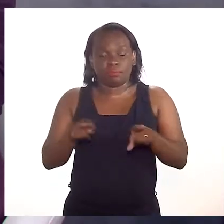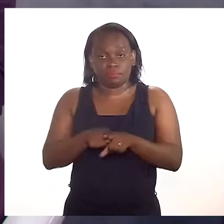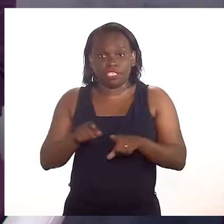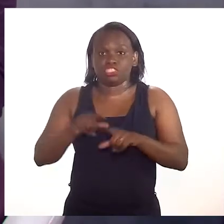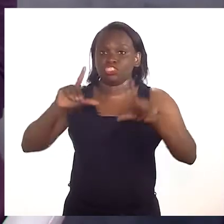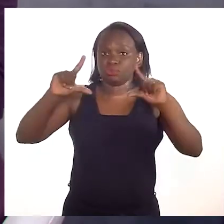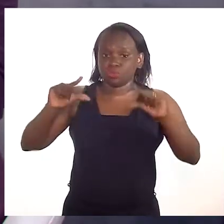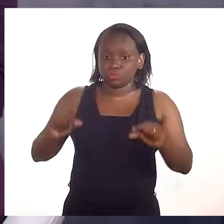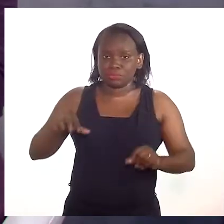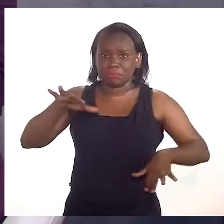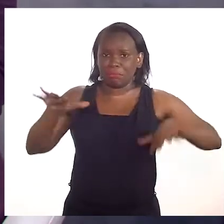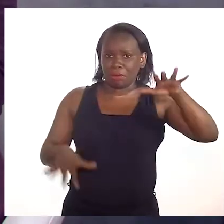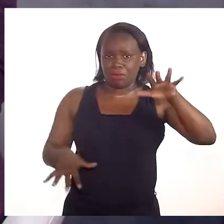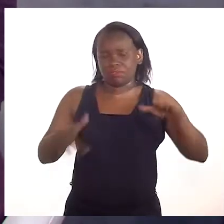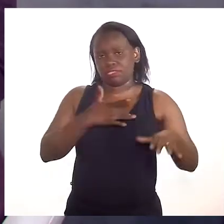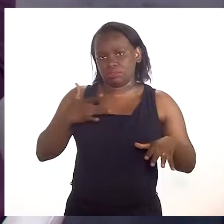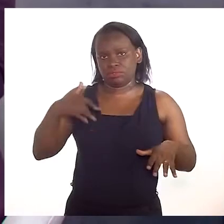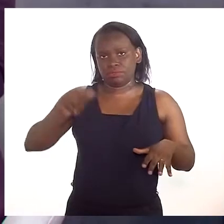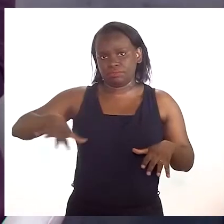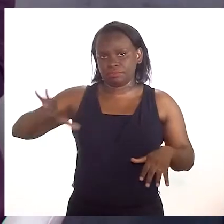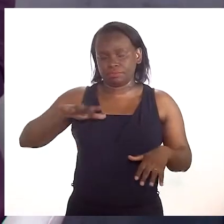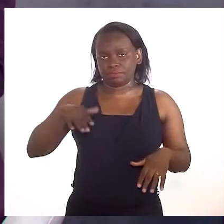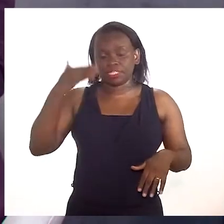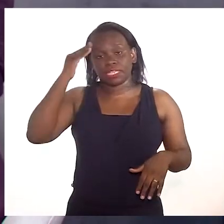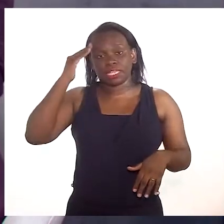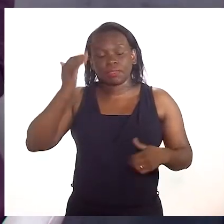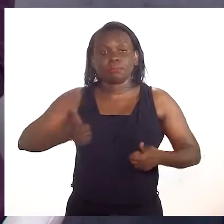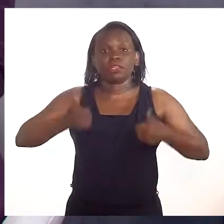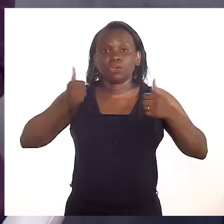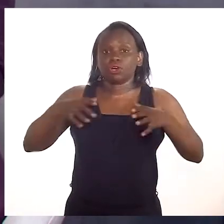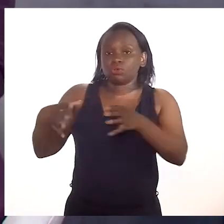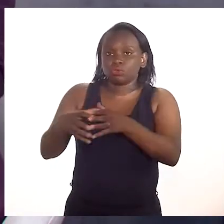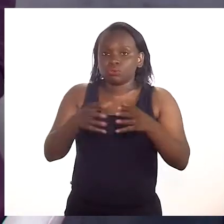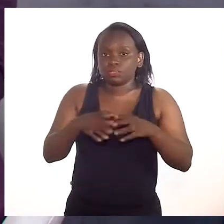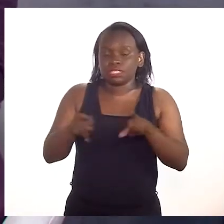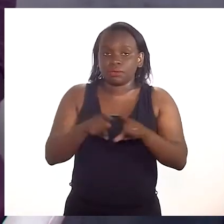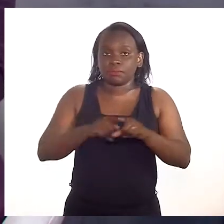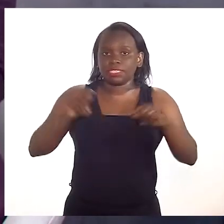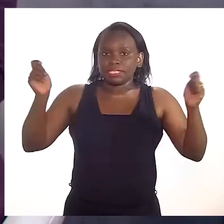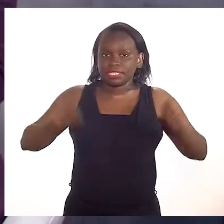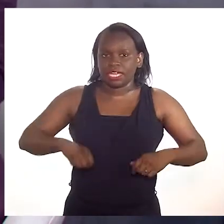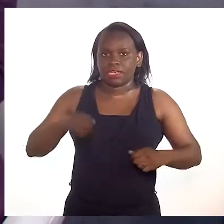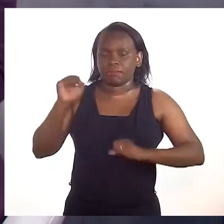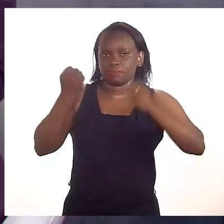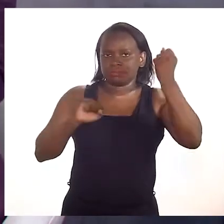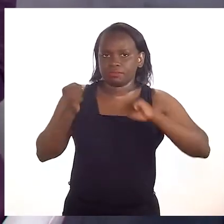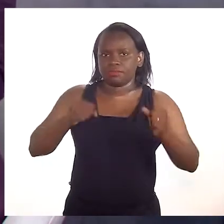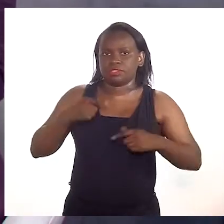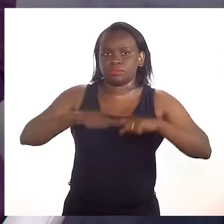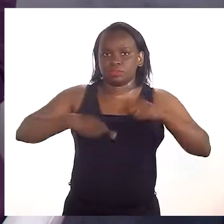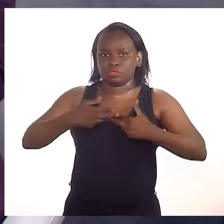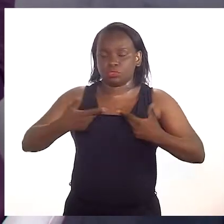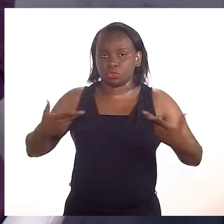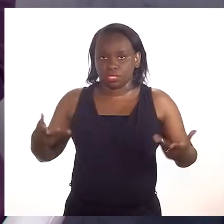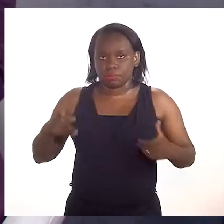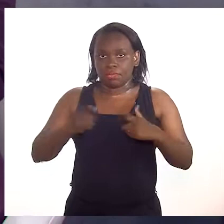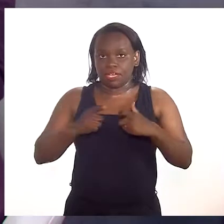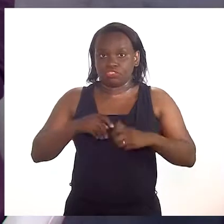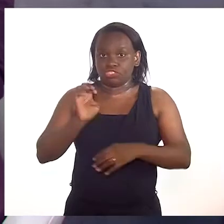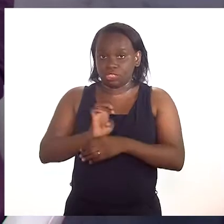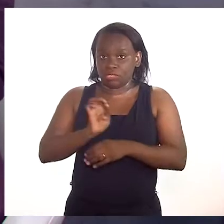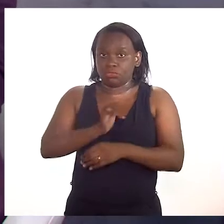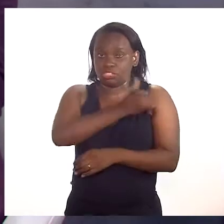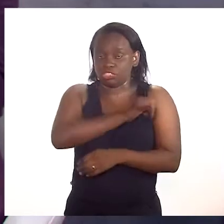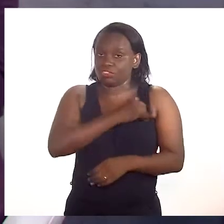Covid-19, além de reduzir as desigualdades na área da saúde. Para entender mais sobre o setor e o potencial de produção de produtos e insumos médicos